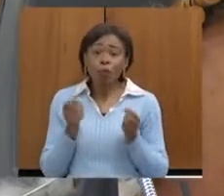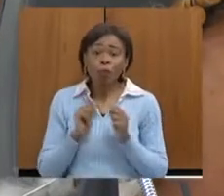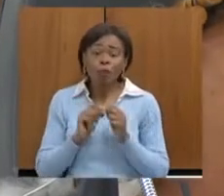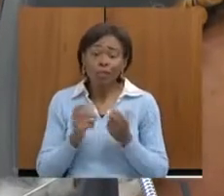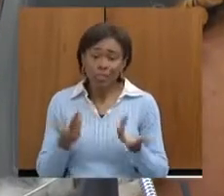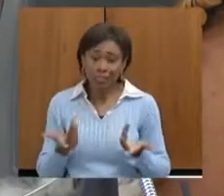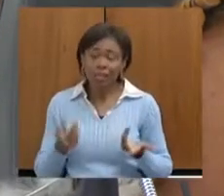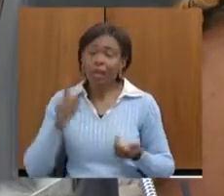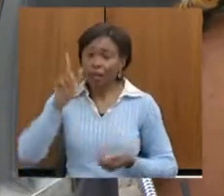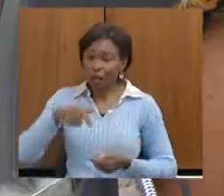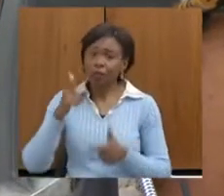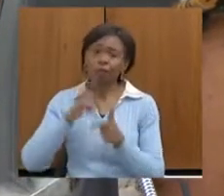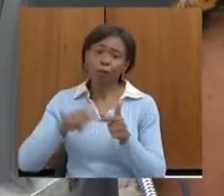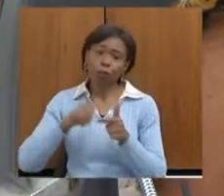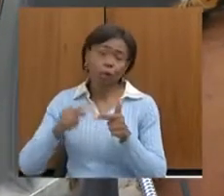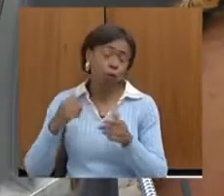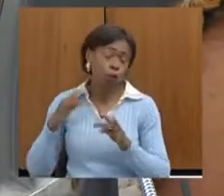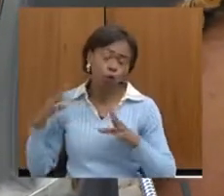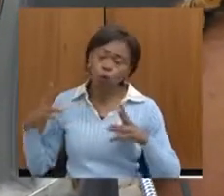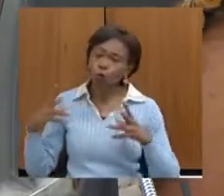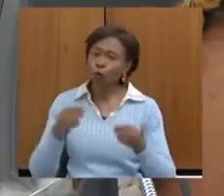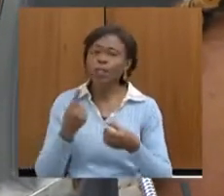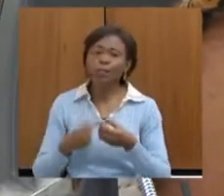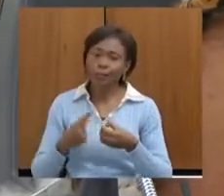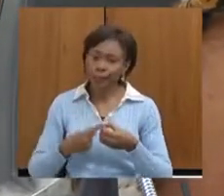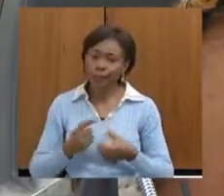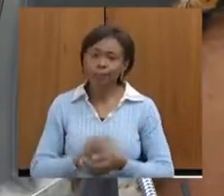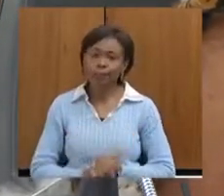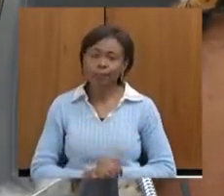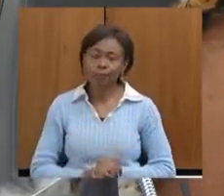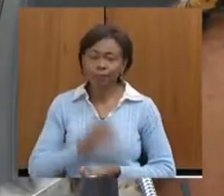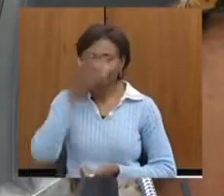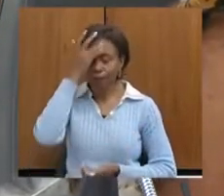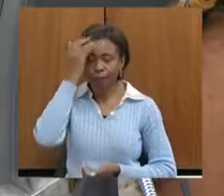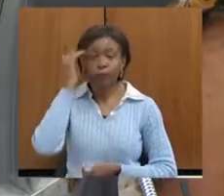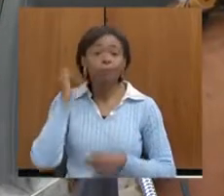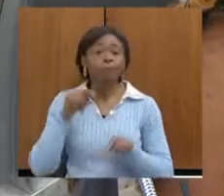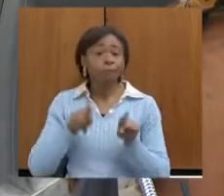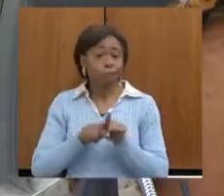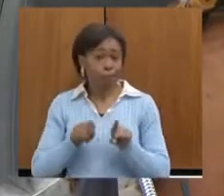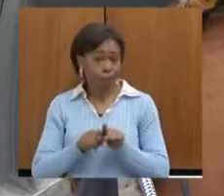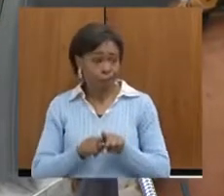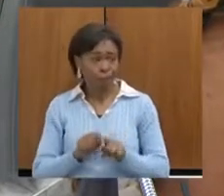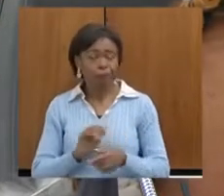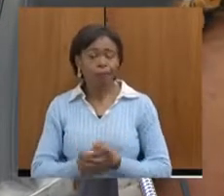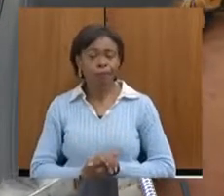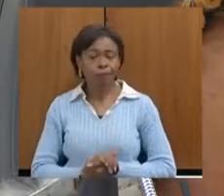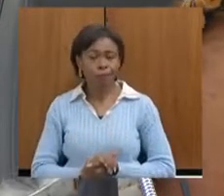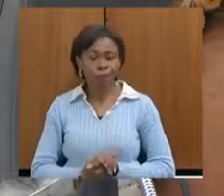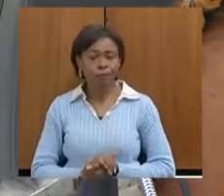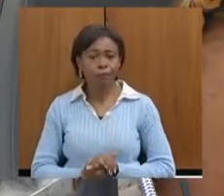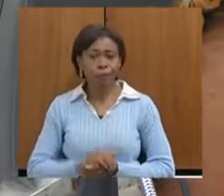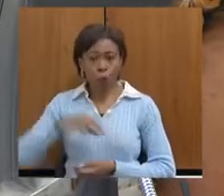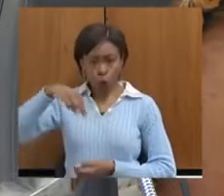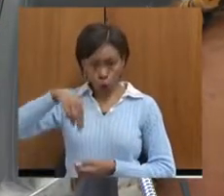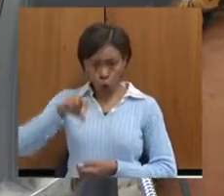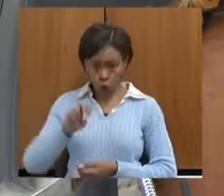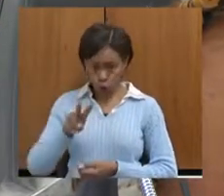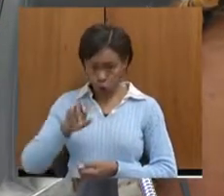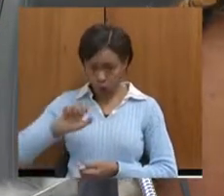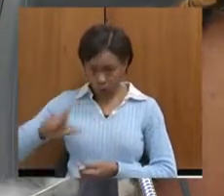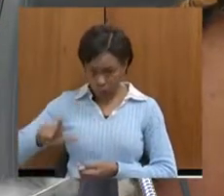todas as cidades Esse é um ponto E além disso ele motivou o novel